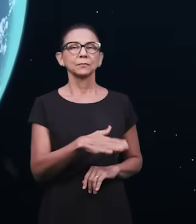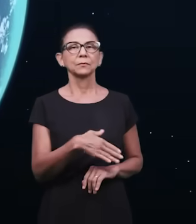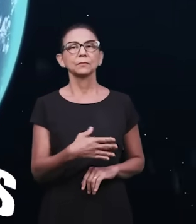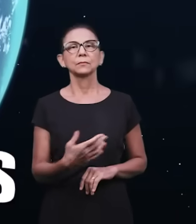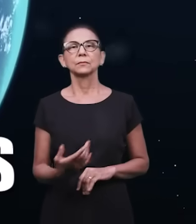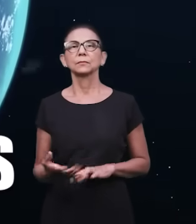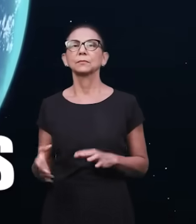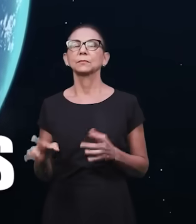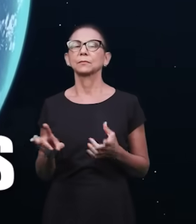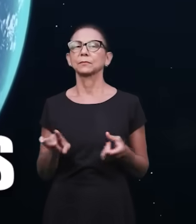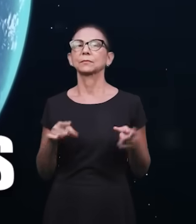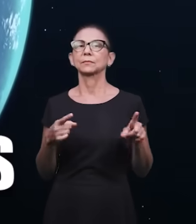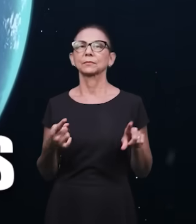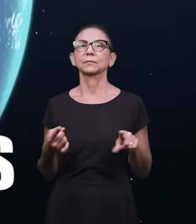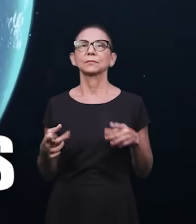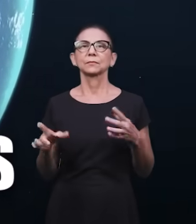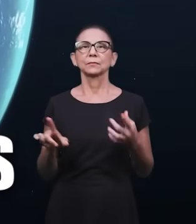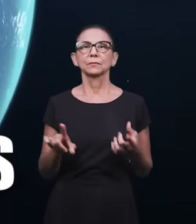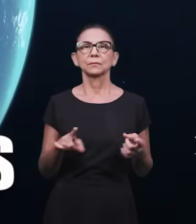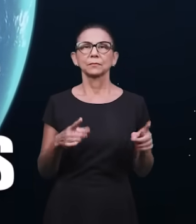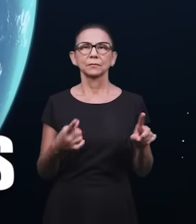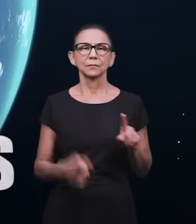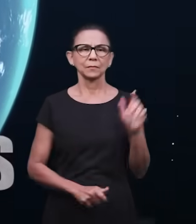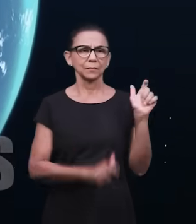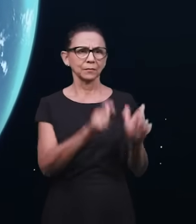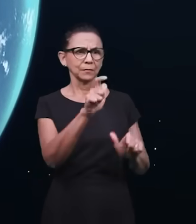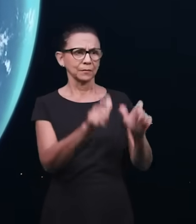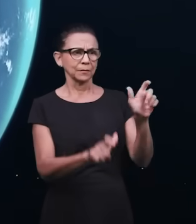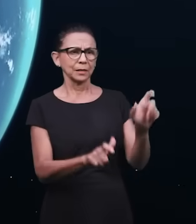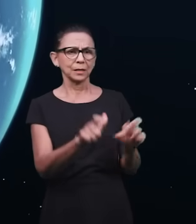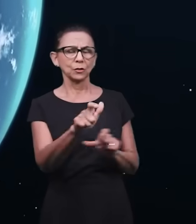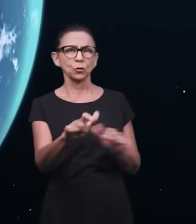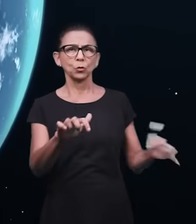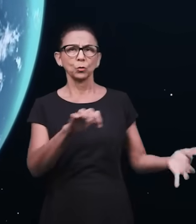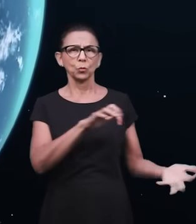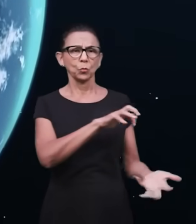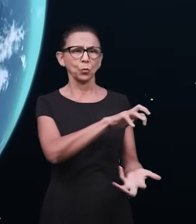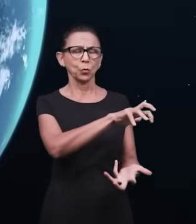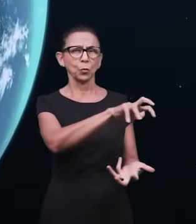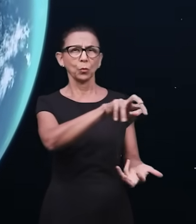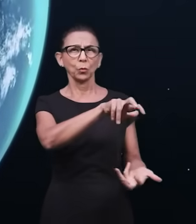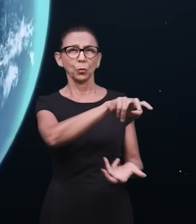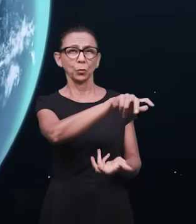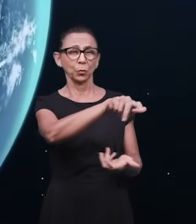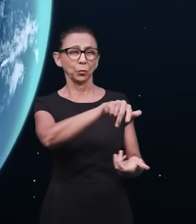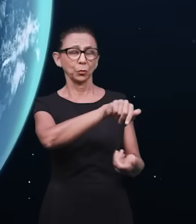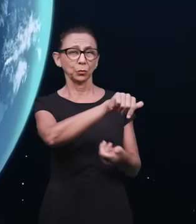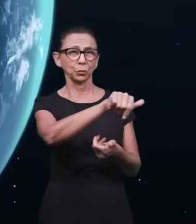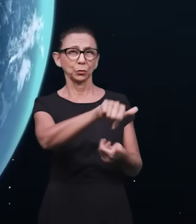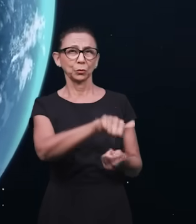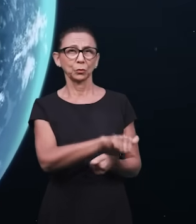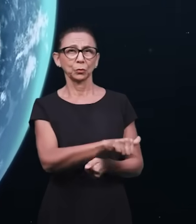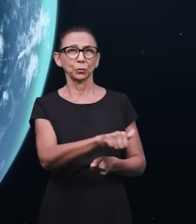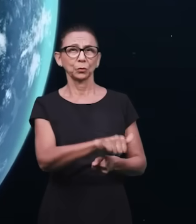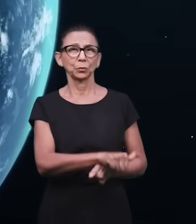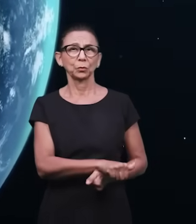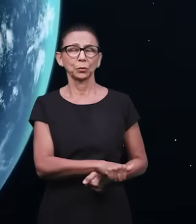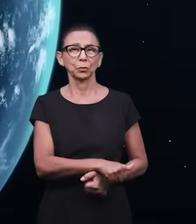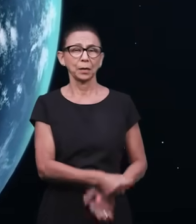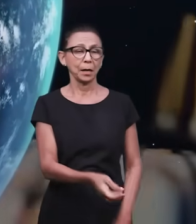Eis os milhões que em trevas tão medonhas jazem perdidos sem